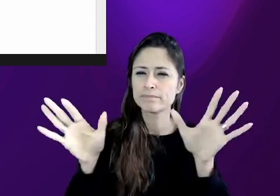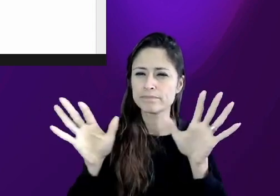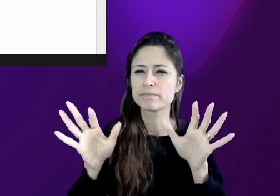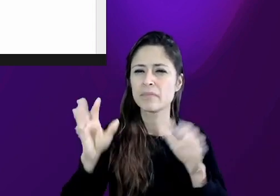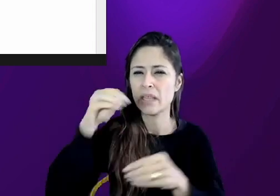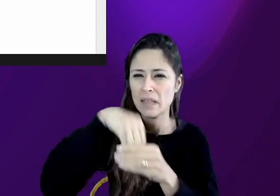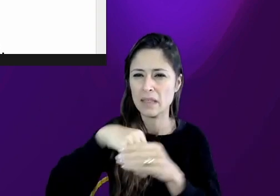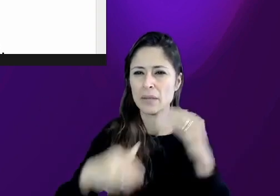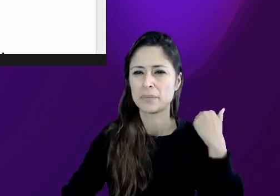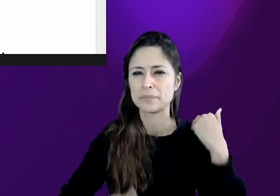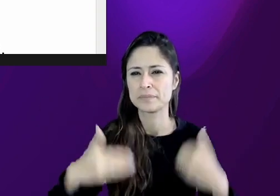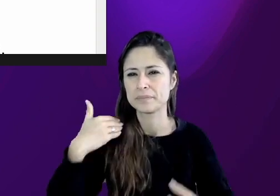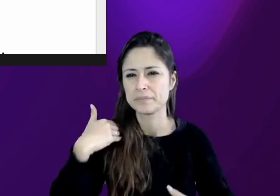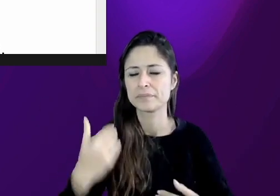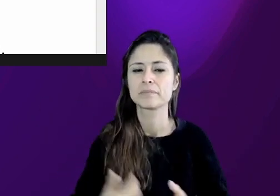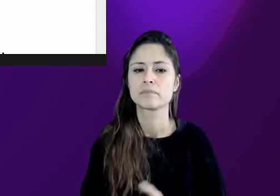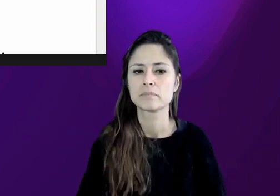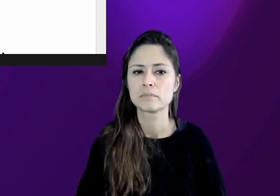microambiente tumoral.